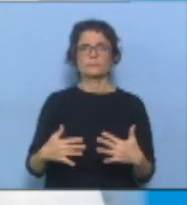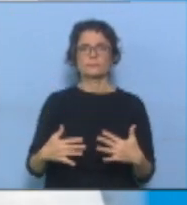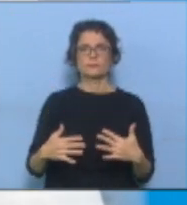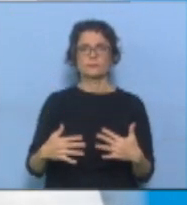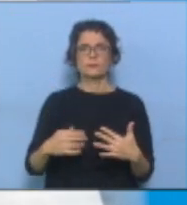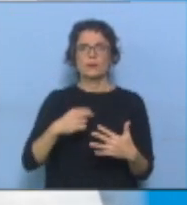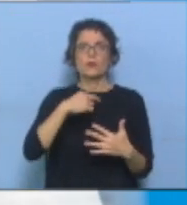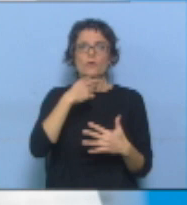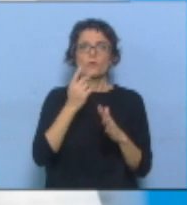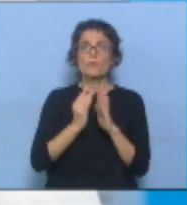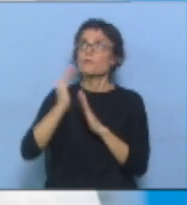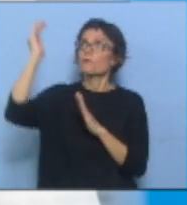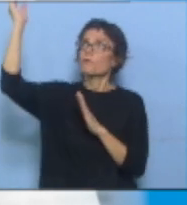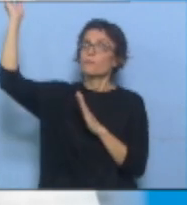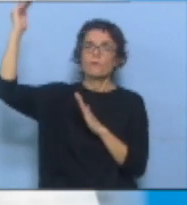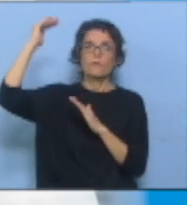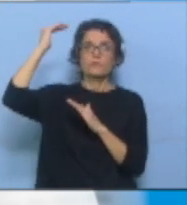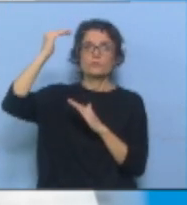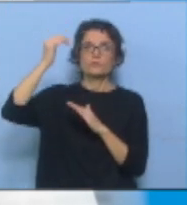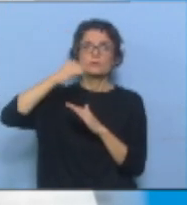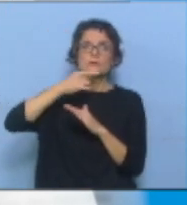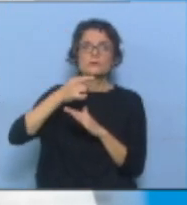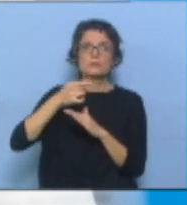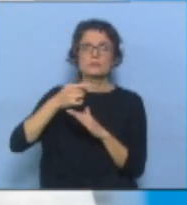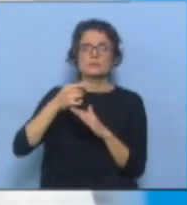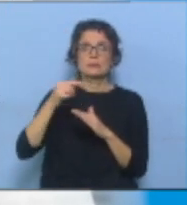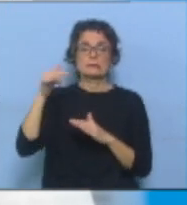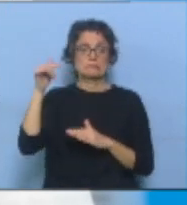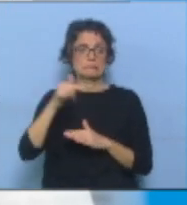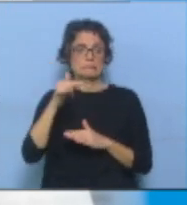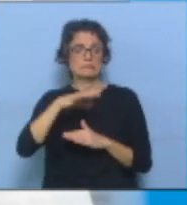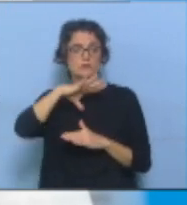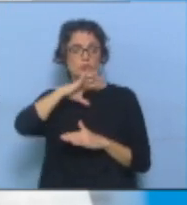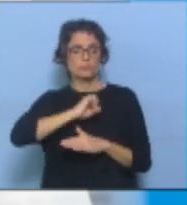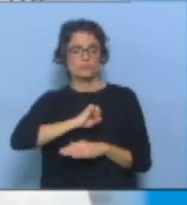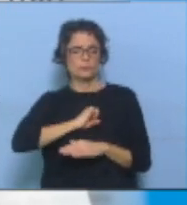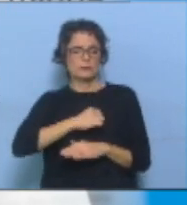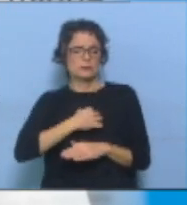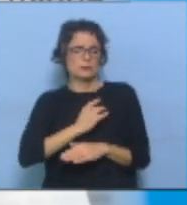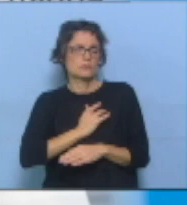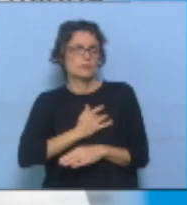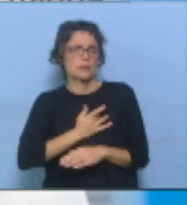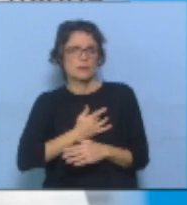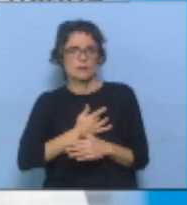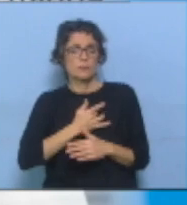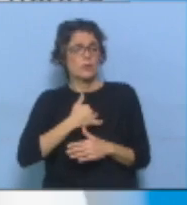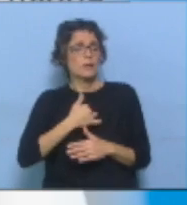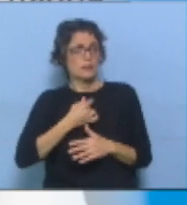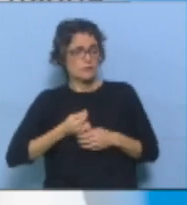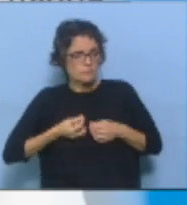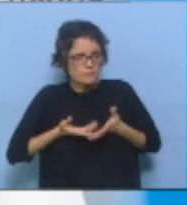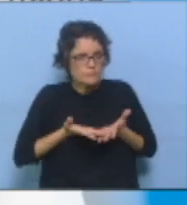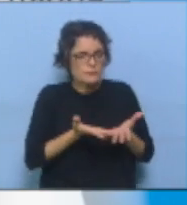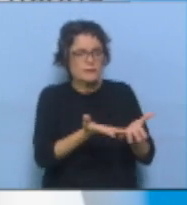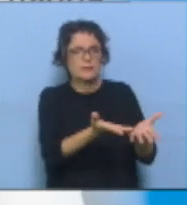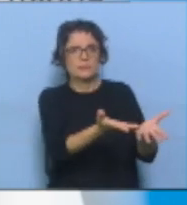uma voz vinda do céu dizia: Este é o meu Filho muito amado, no qual pus toda a minha complacência.